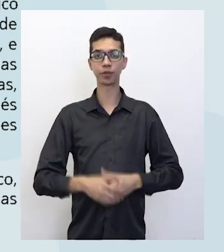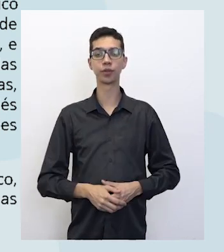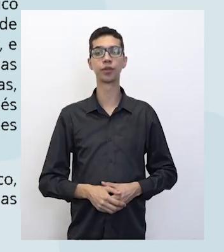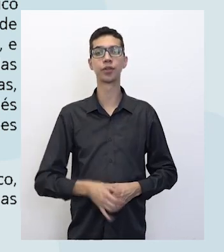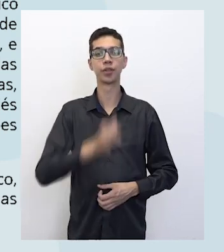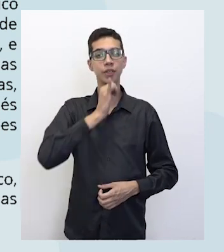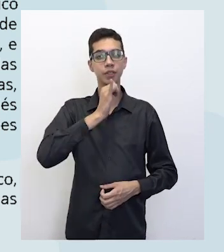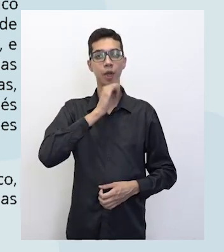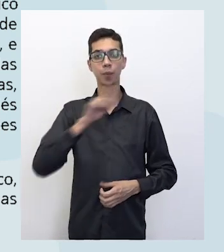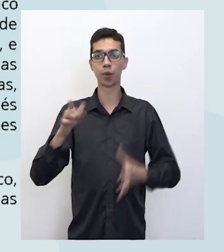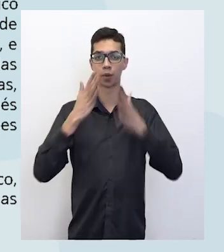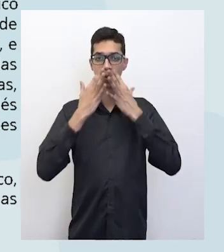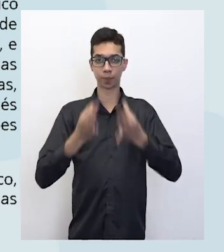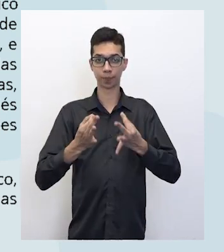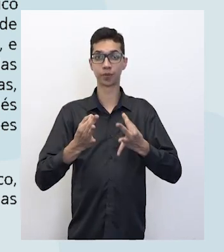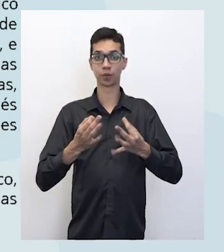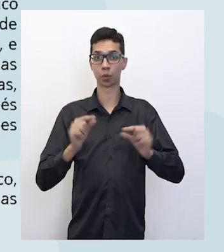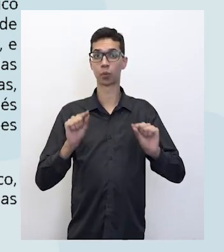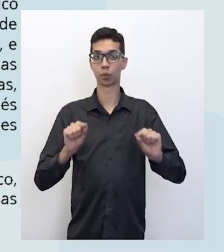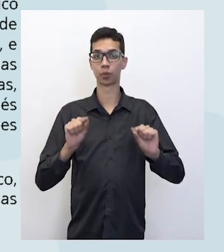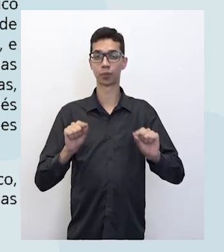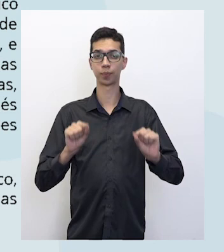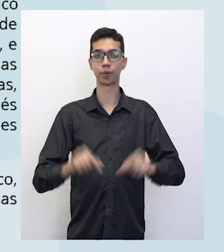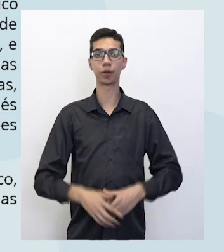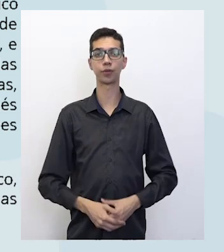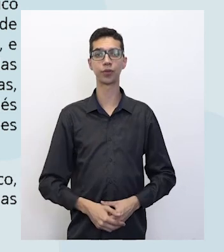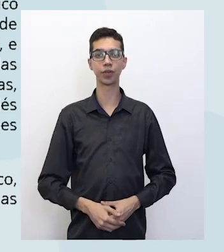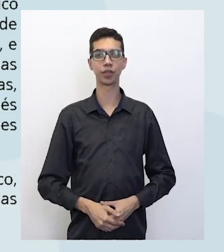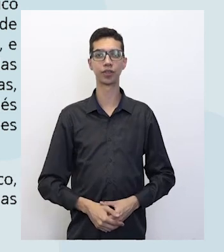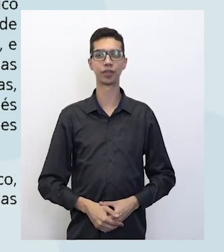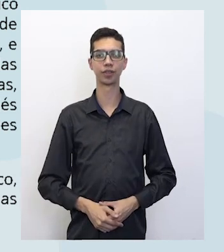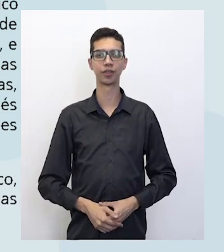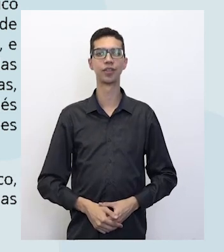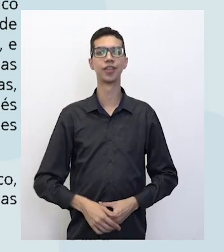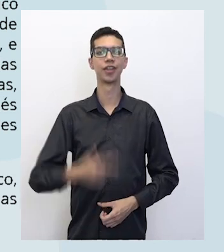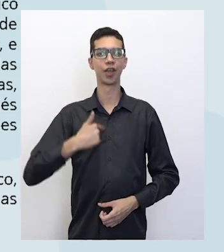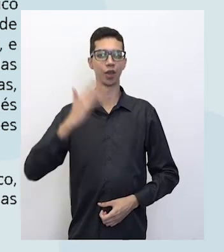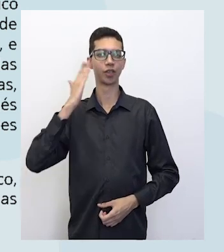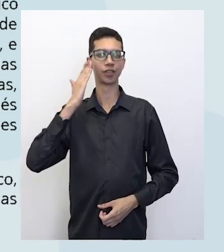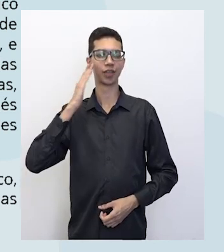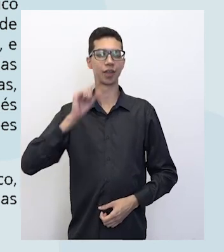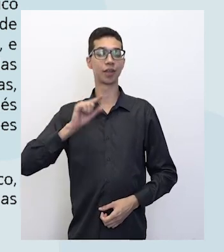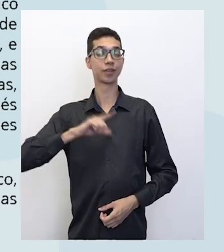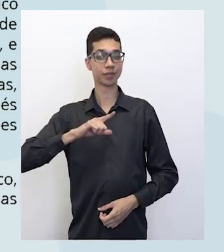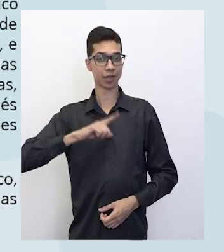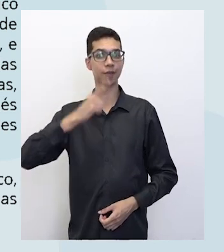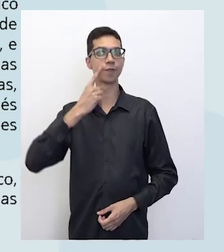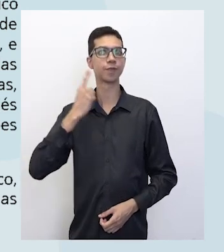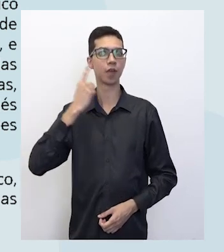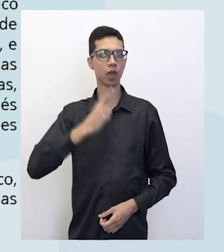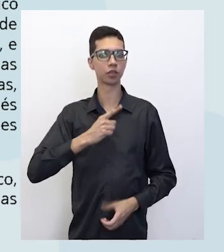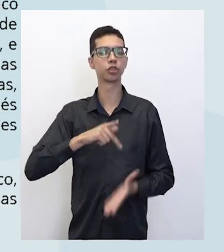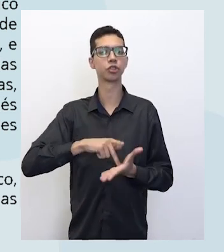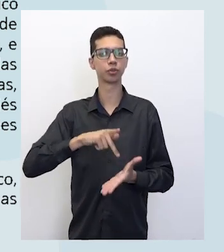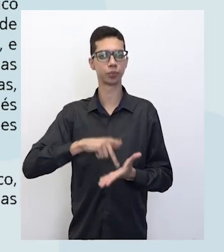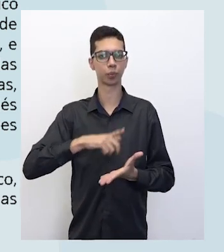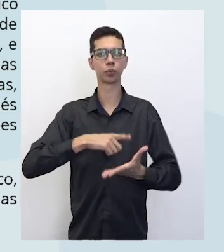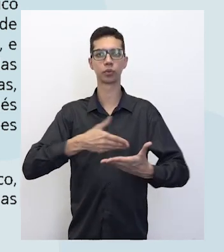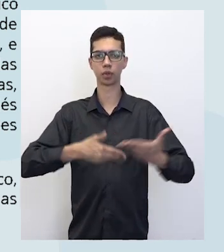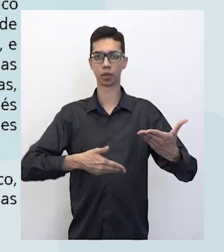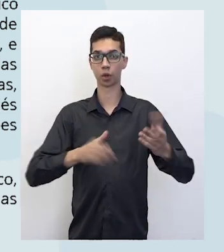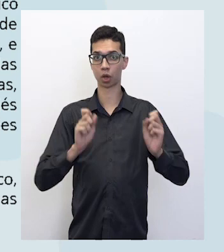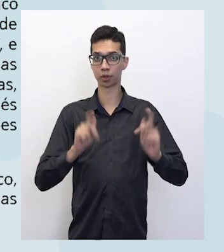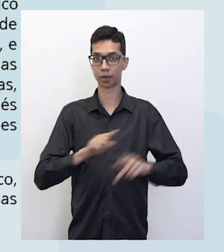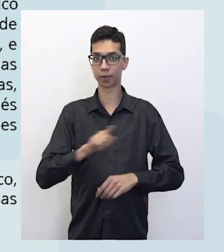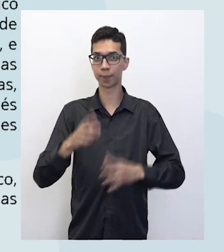gente, presta atenção, tá? Isso é questão, eu sei que vocês já estão um pouquinho longe, mas isso é questão que cai no vestibular, tá, gente? Então, presta